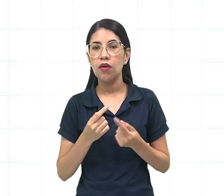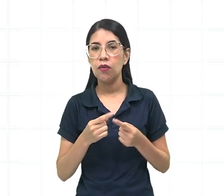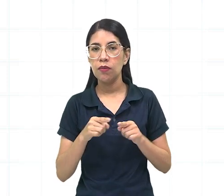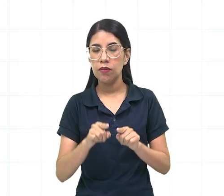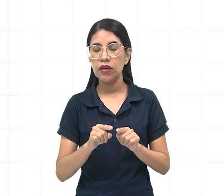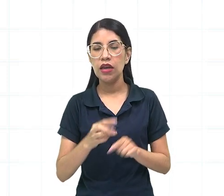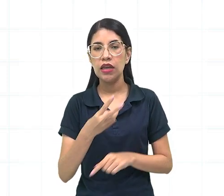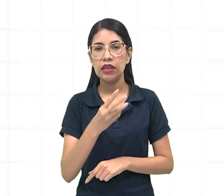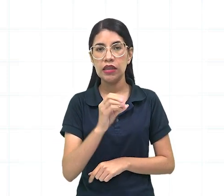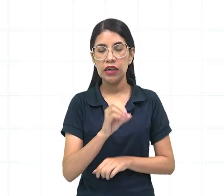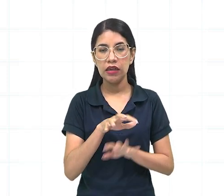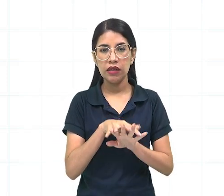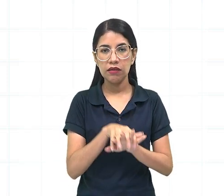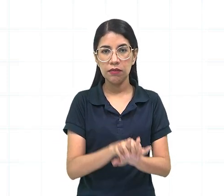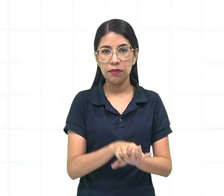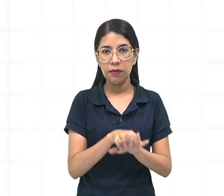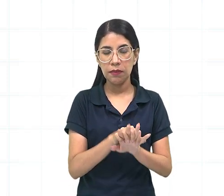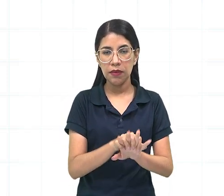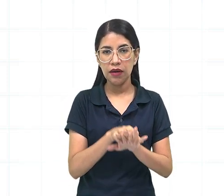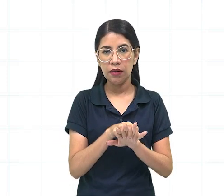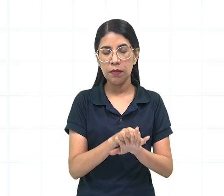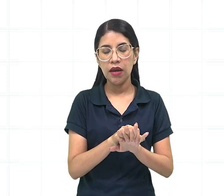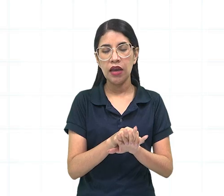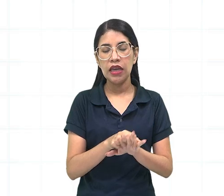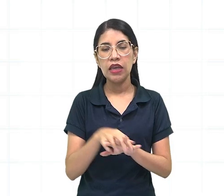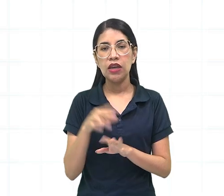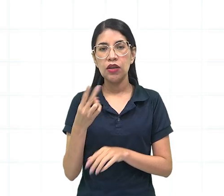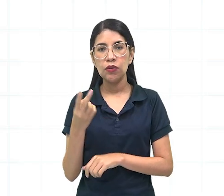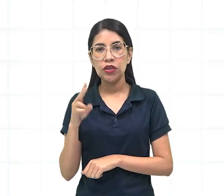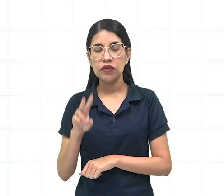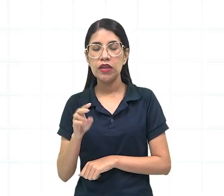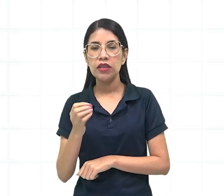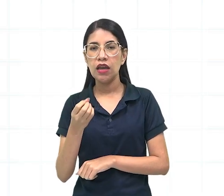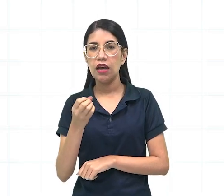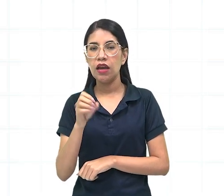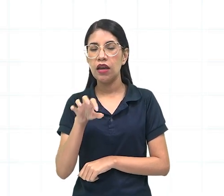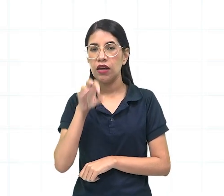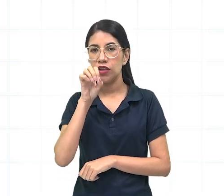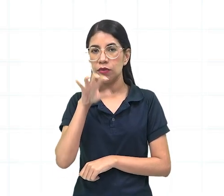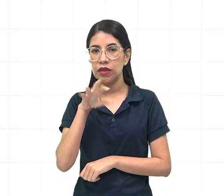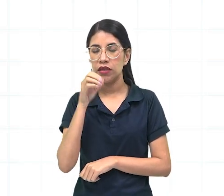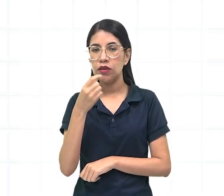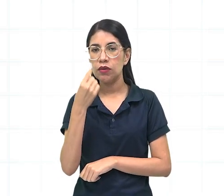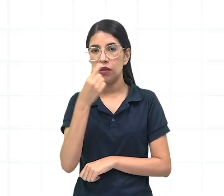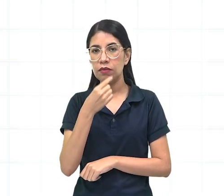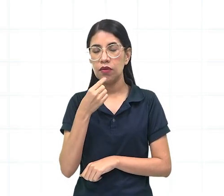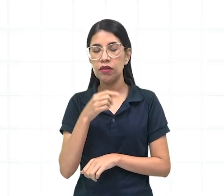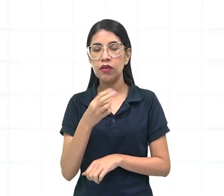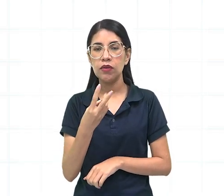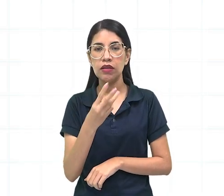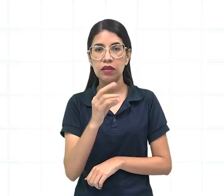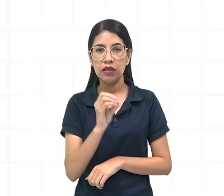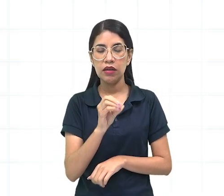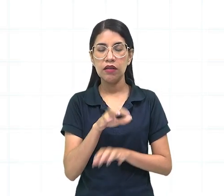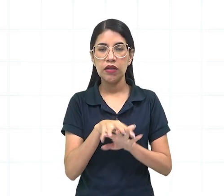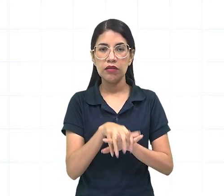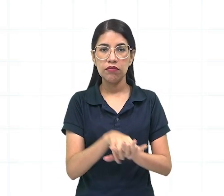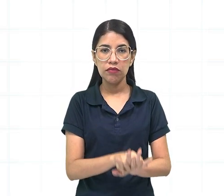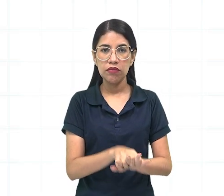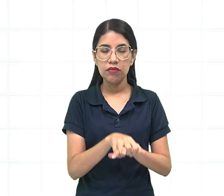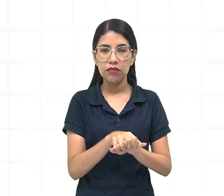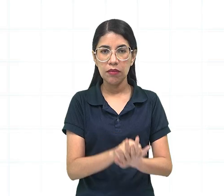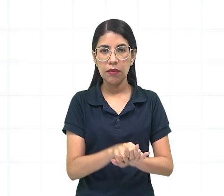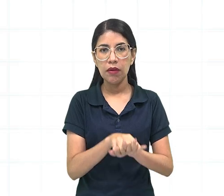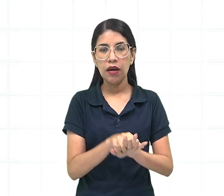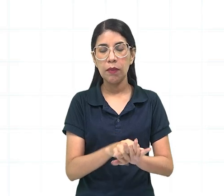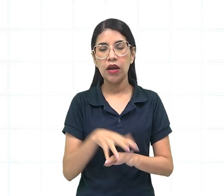compressões torácicas e 2 ventilações, ou seja, você vai pressionar 30 vezes o peito da